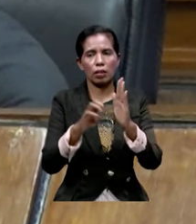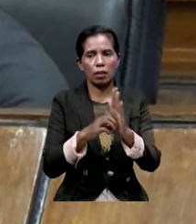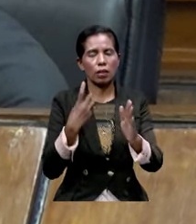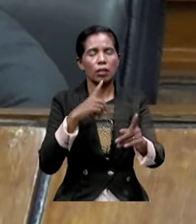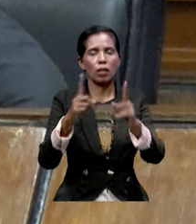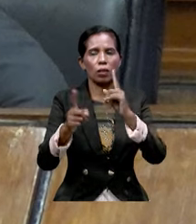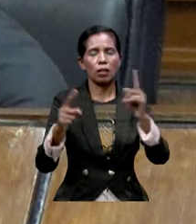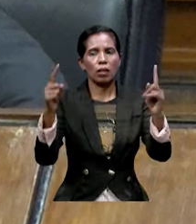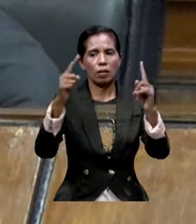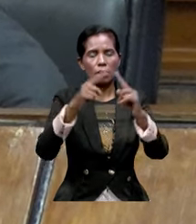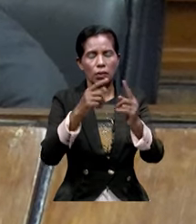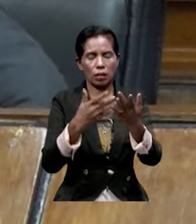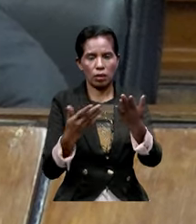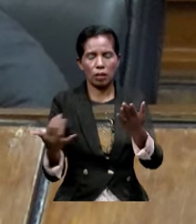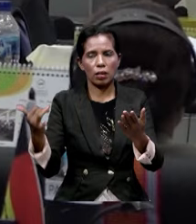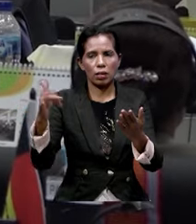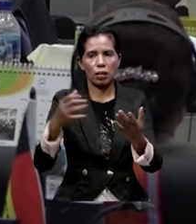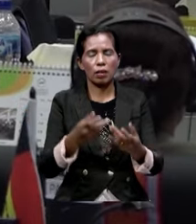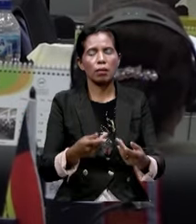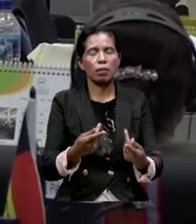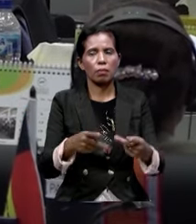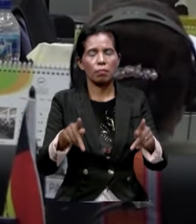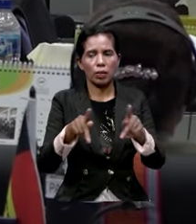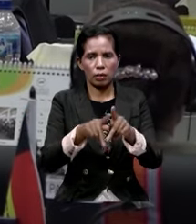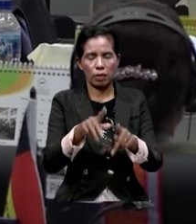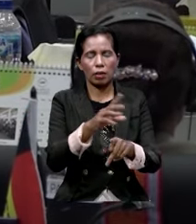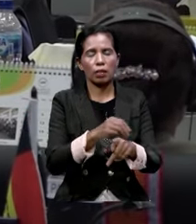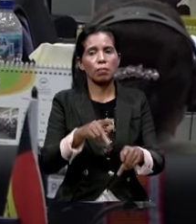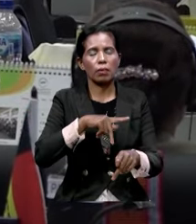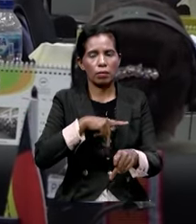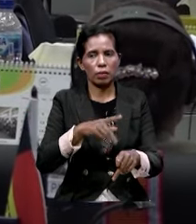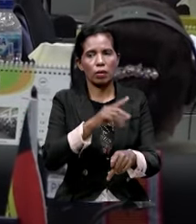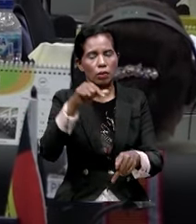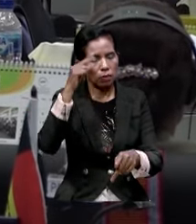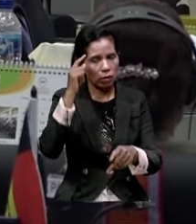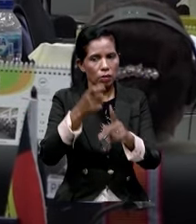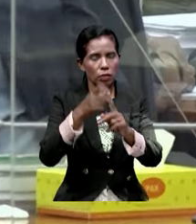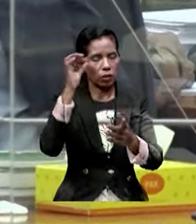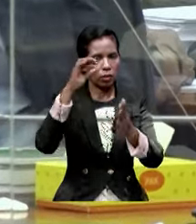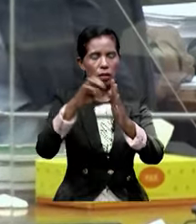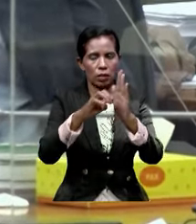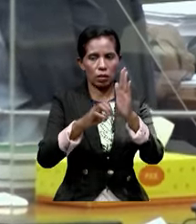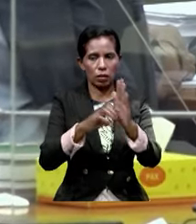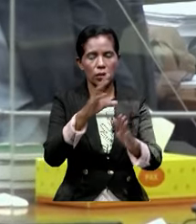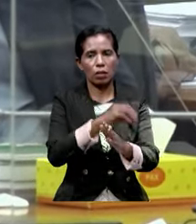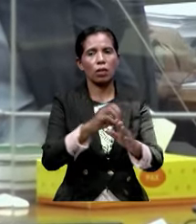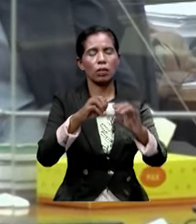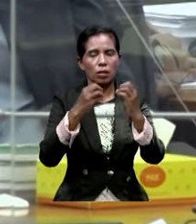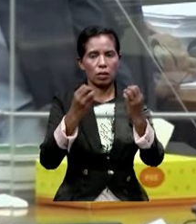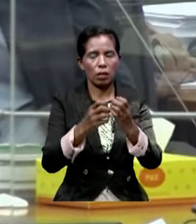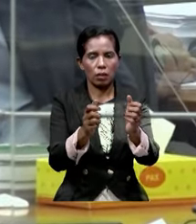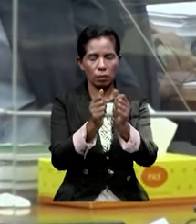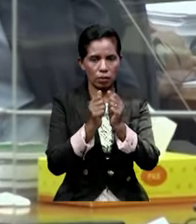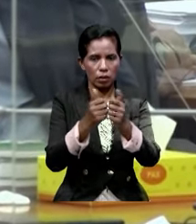ba sasan ser ne be que privado unia. Antes ne governo le husi secretário de estado assunto toponímia na organização urbana a moto